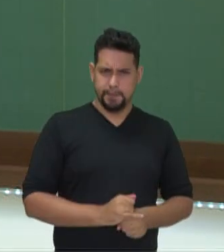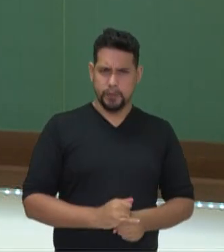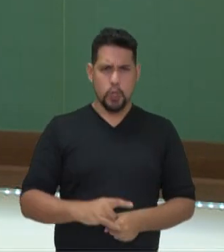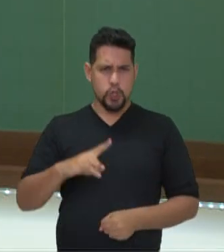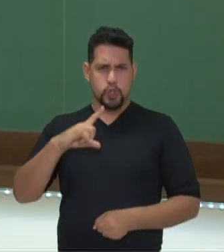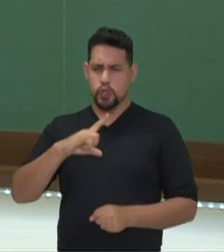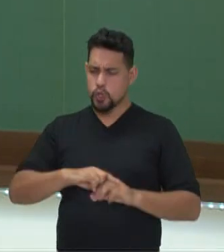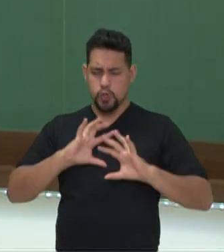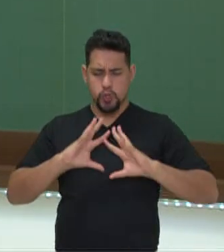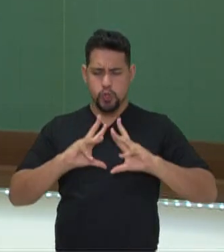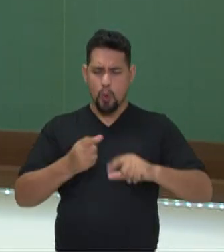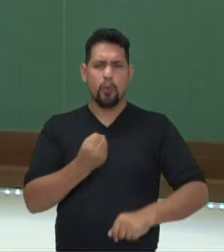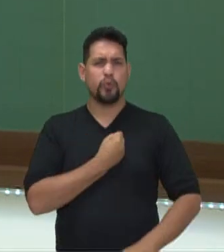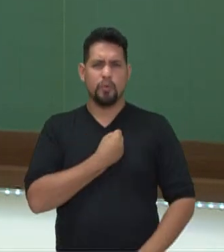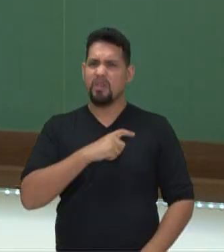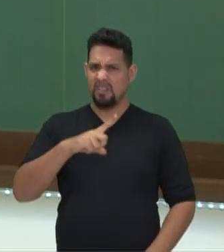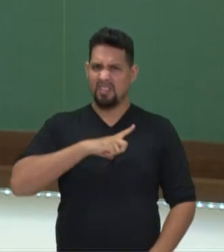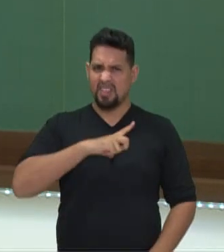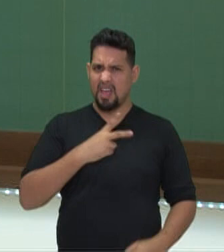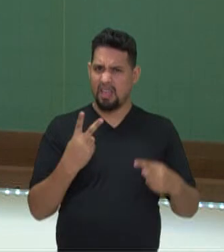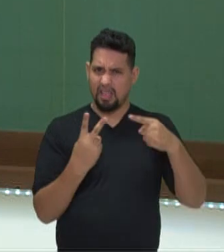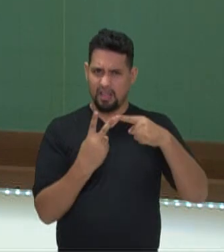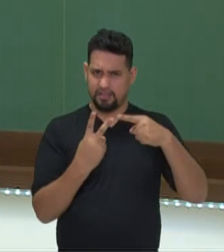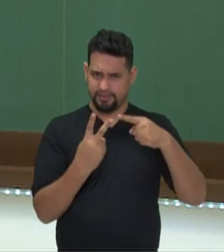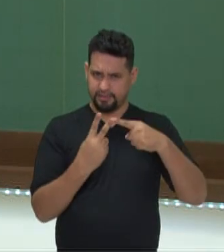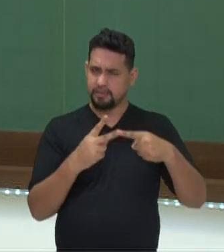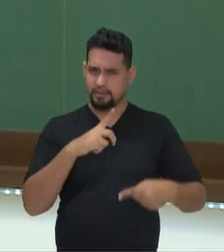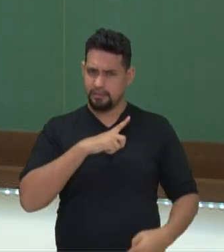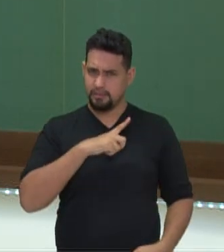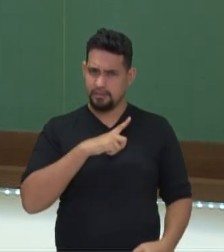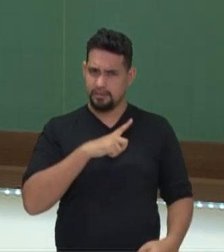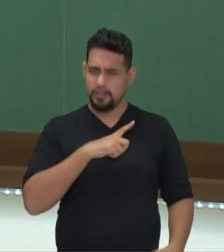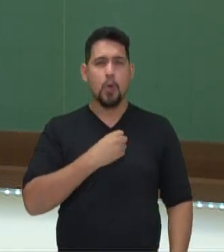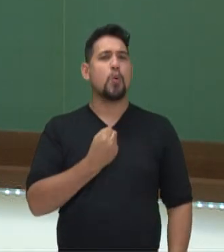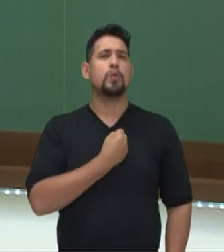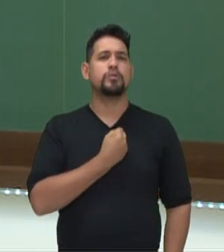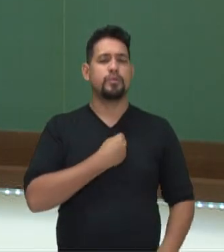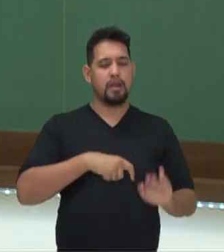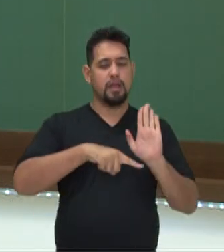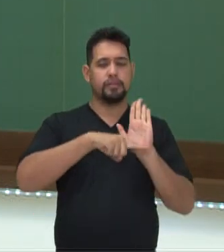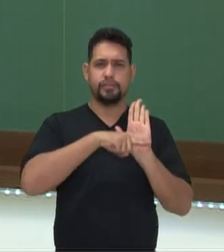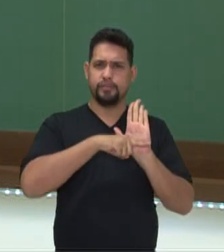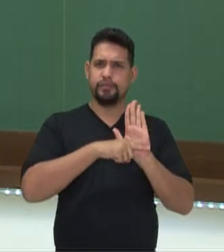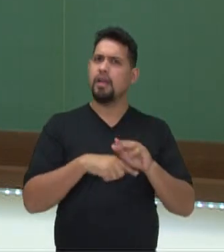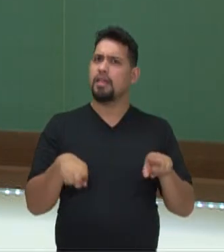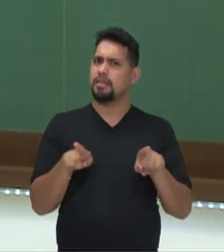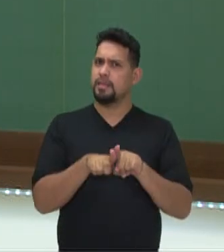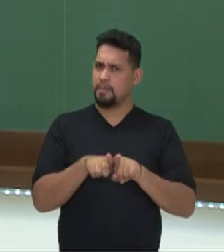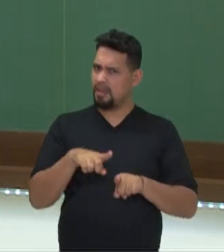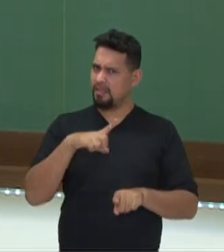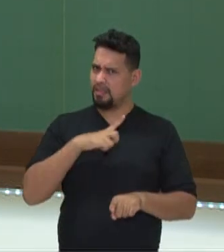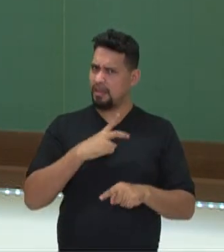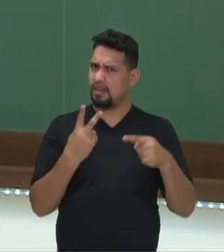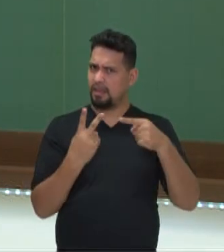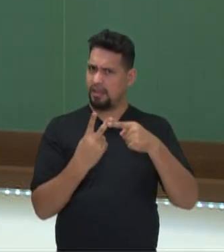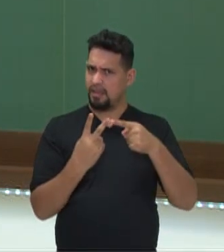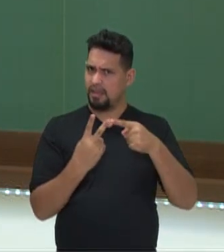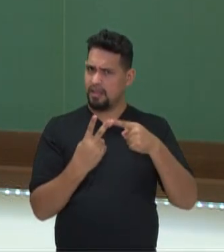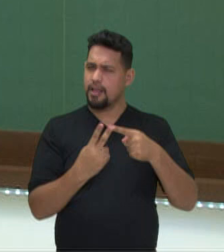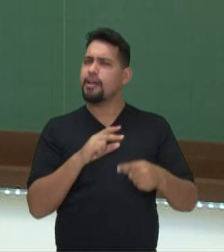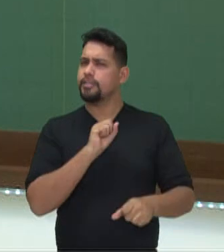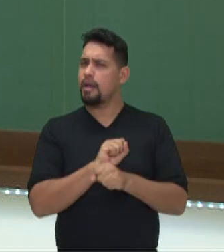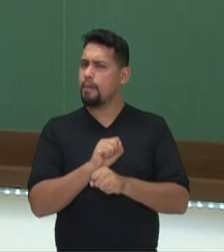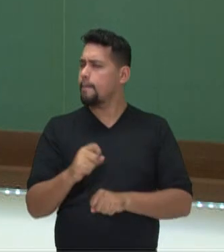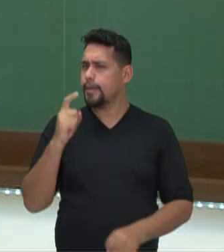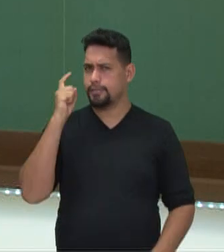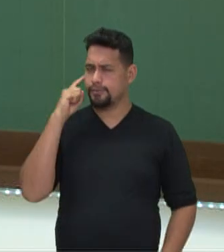todo número tem raiz quadrada? Será que os números negativos também têm raiz quadrada? Vocês já pararam